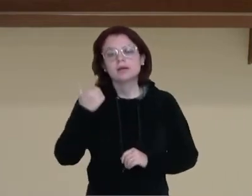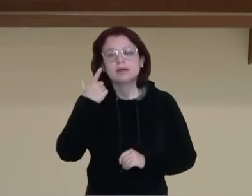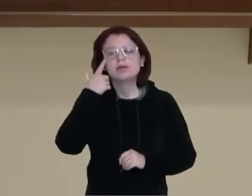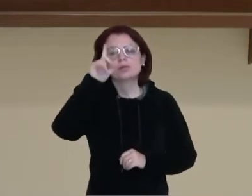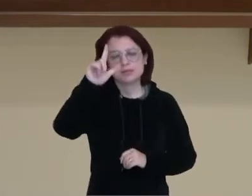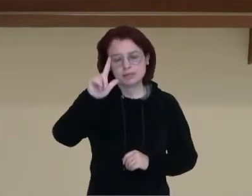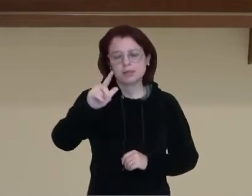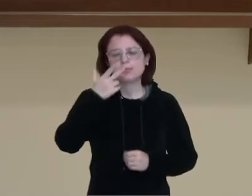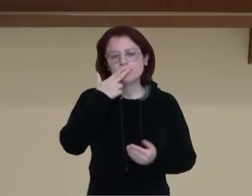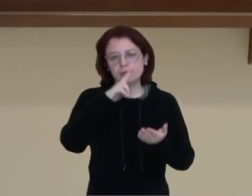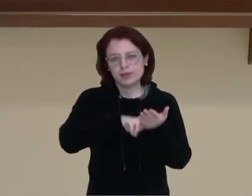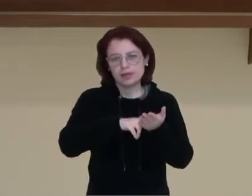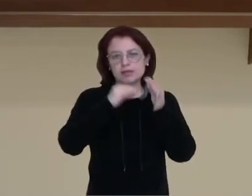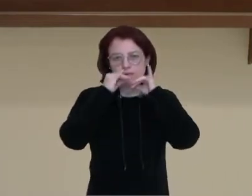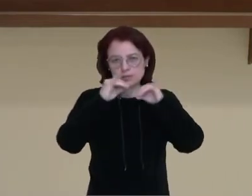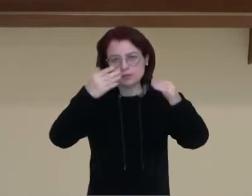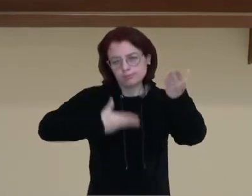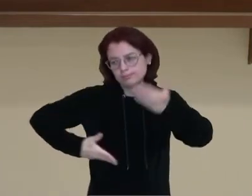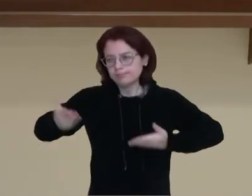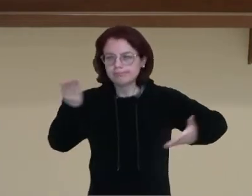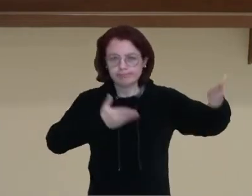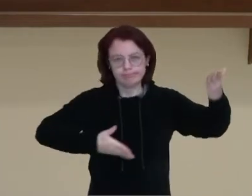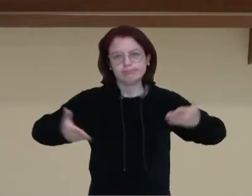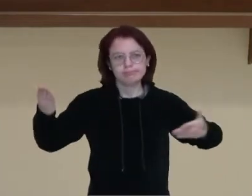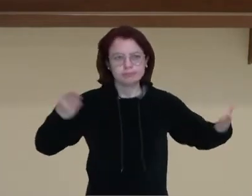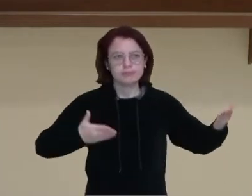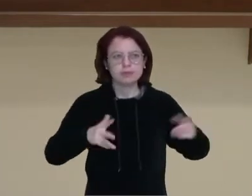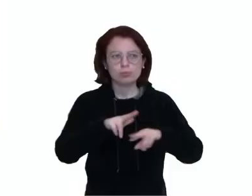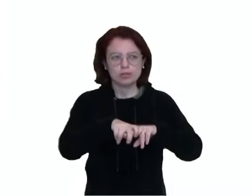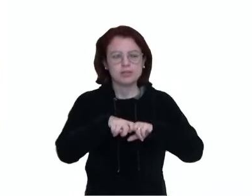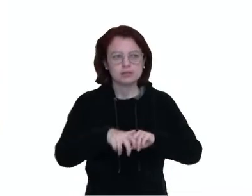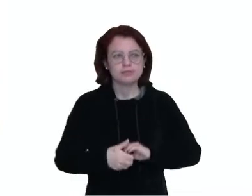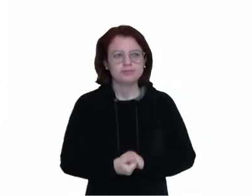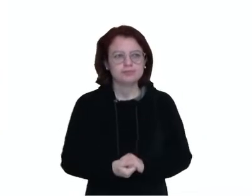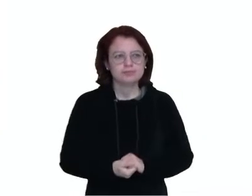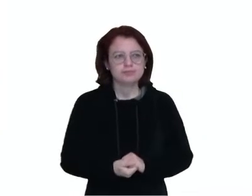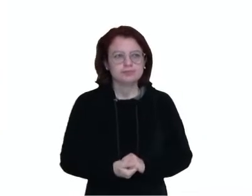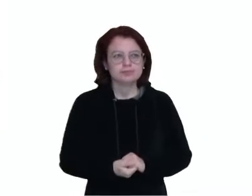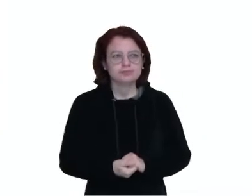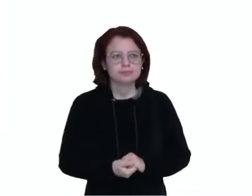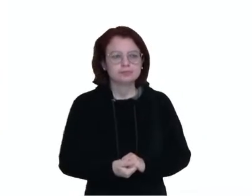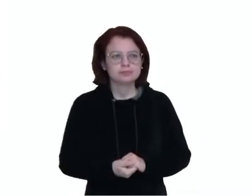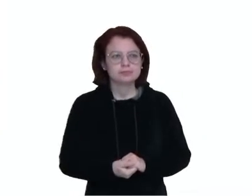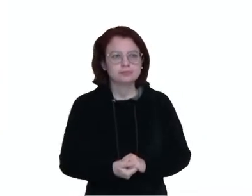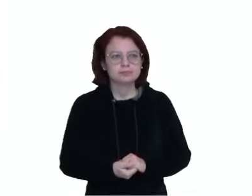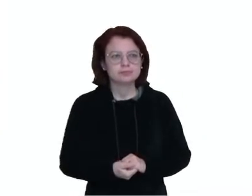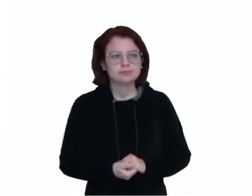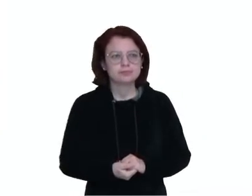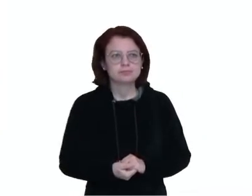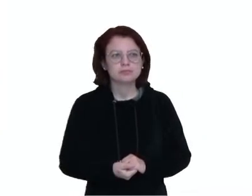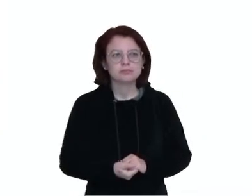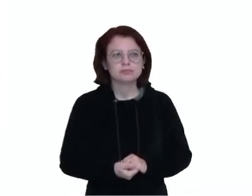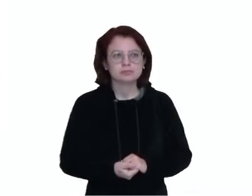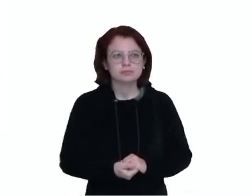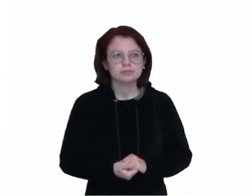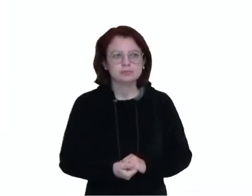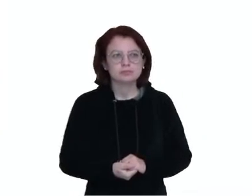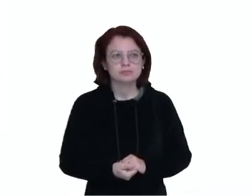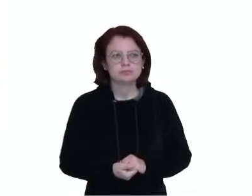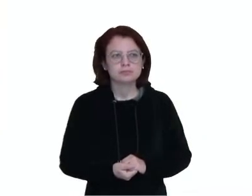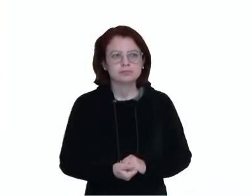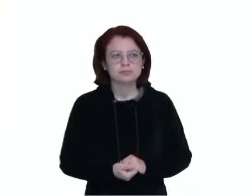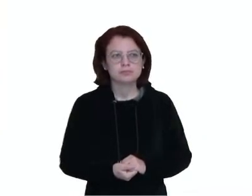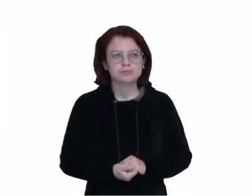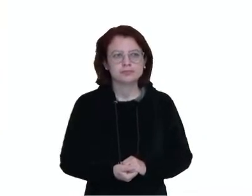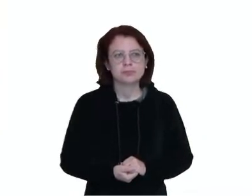mar Mediterrâneo. Impressionante. O Império Persa se tornou tão grande que foi dividido em satrápias. Eu sei, o nome é meio engraçado,